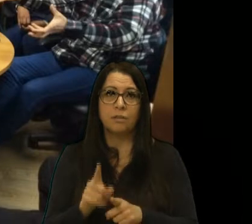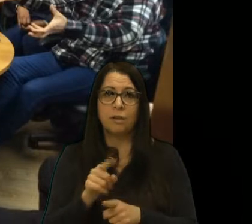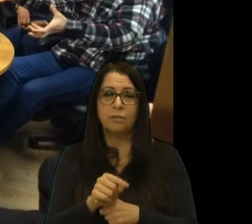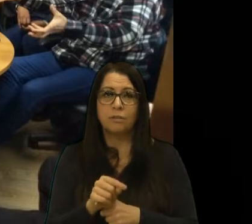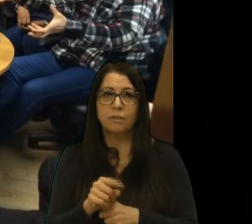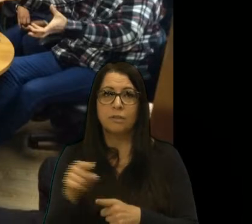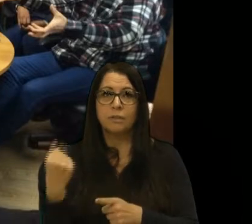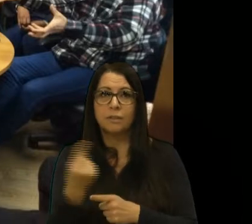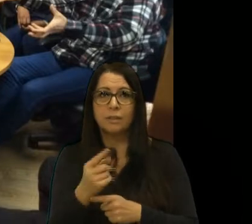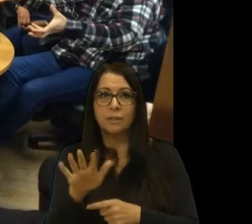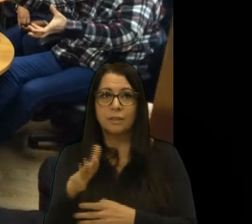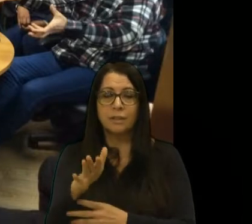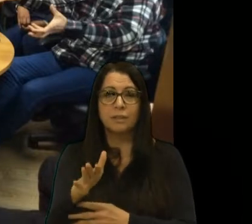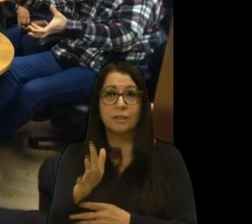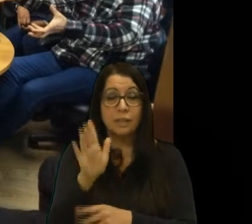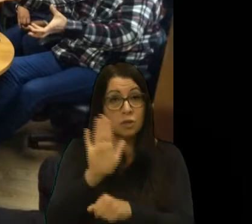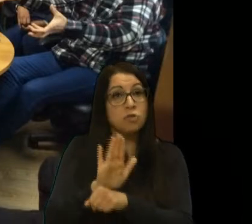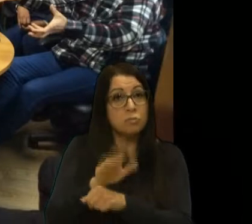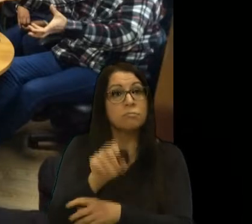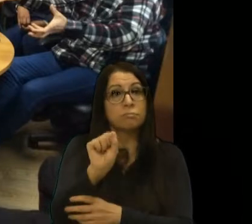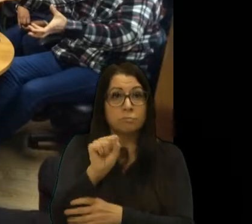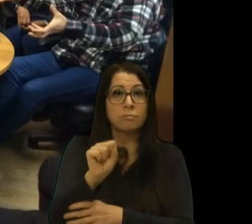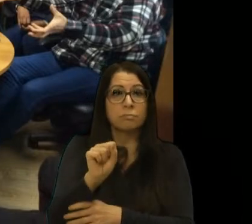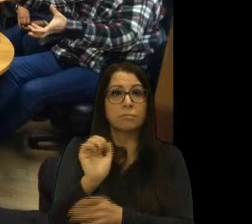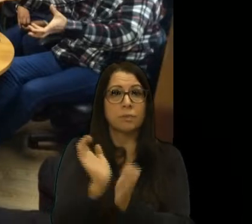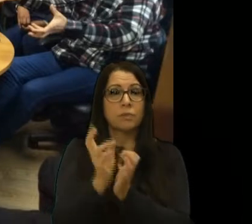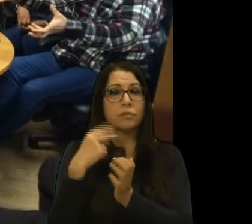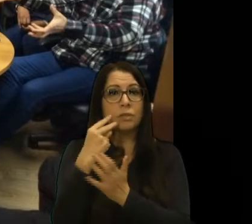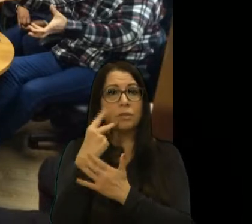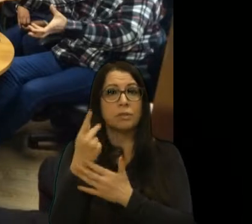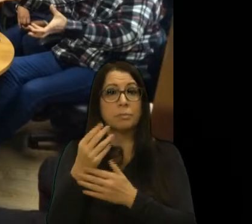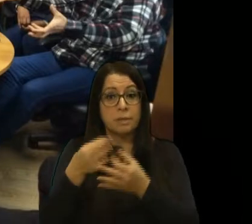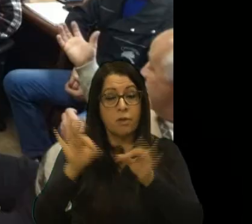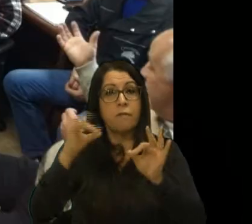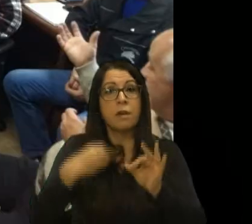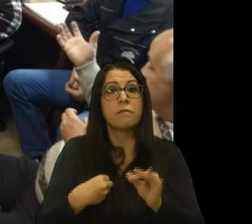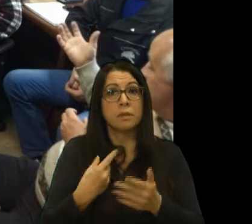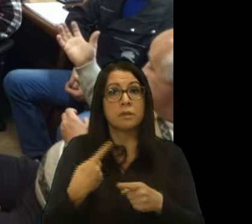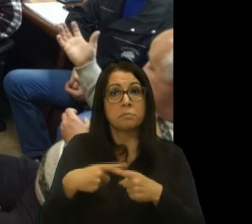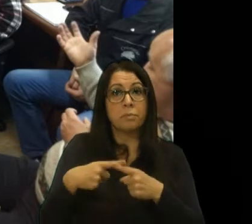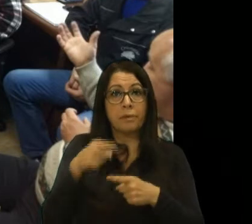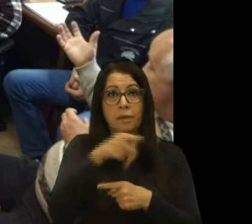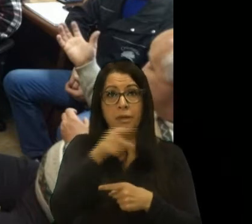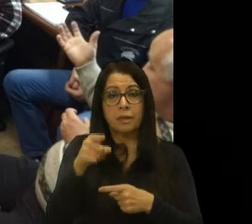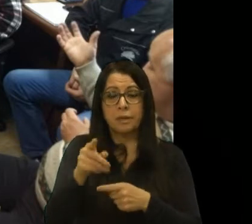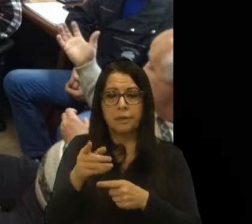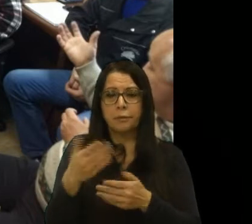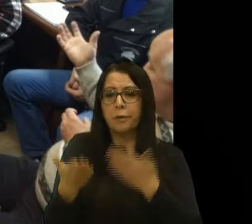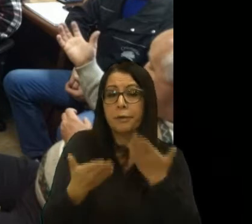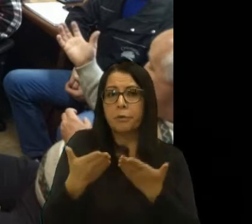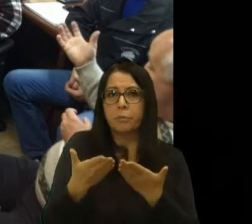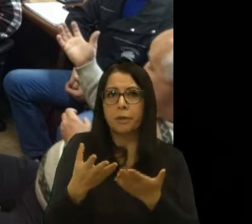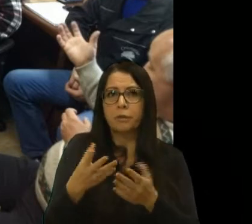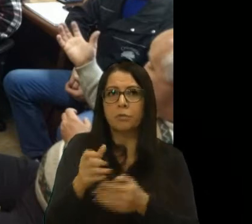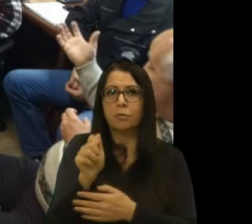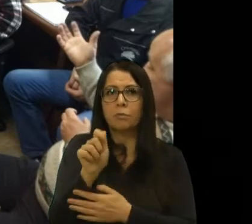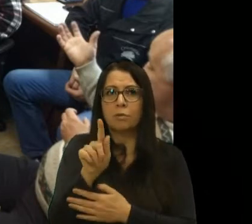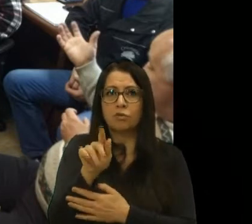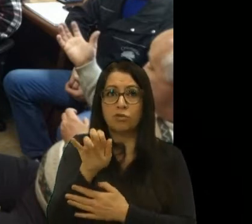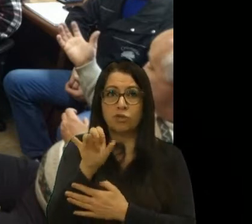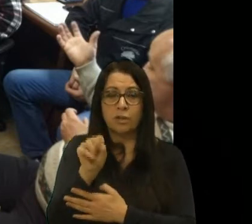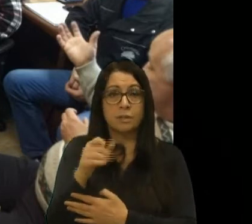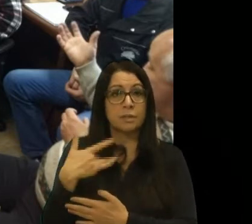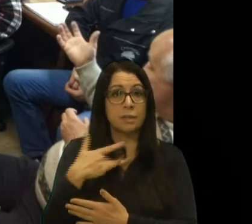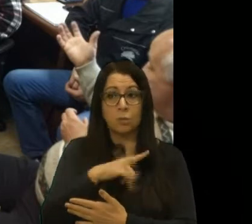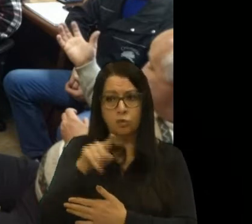e que muitas vezes ajuda, sim, colegas vereadores, salvar vidas, porque aquele atendimento do agente da saúde lá, ele